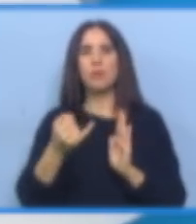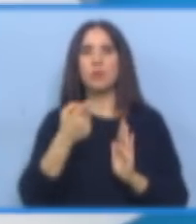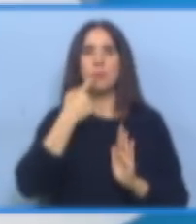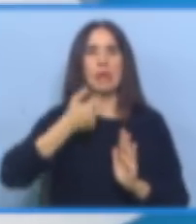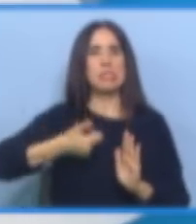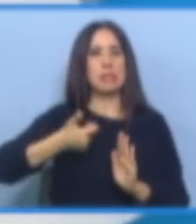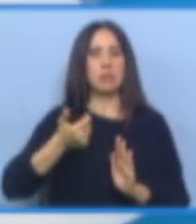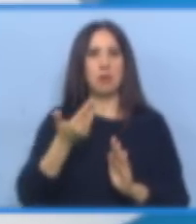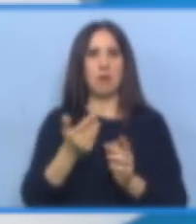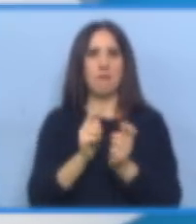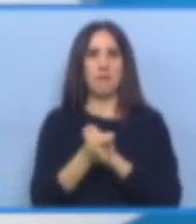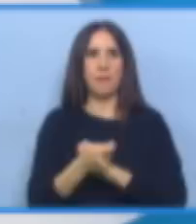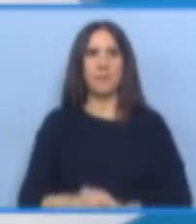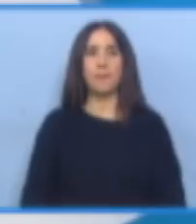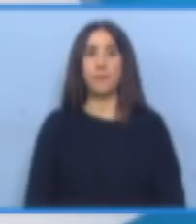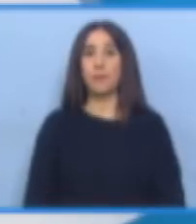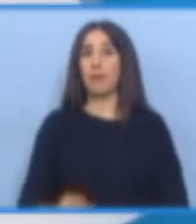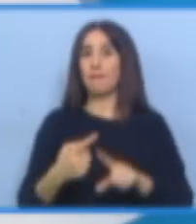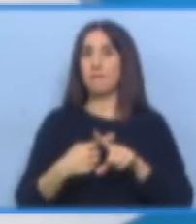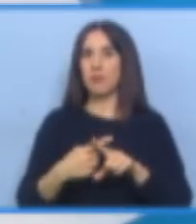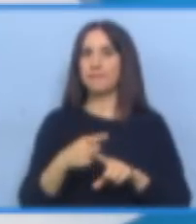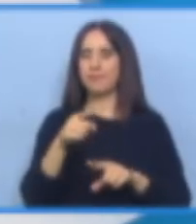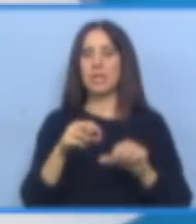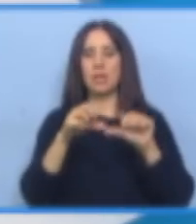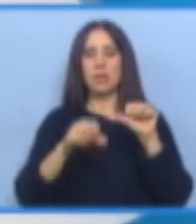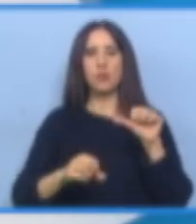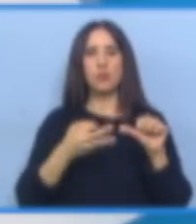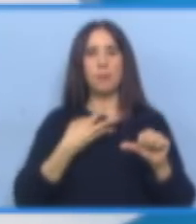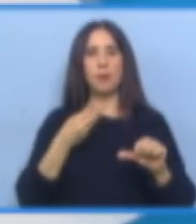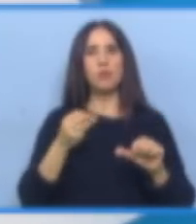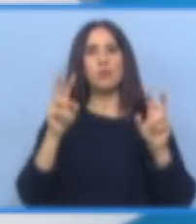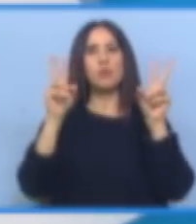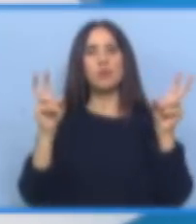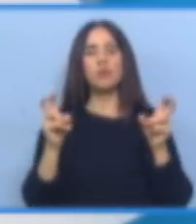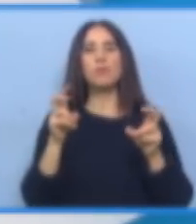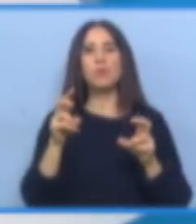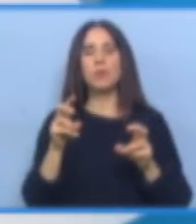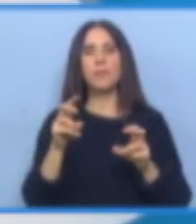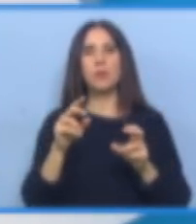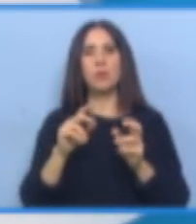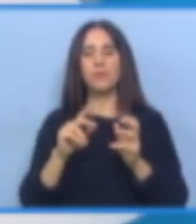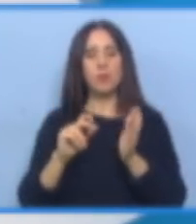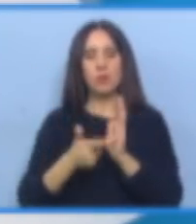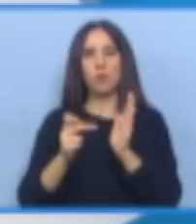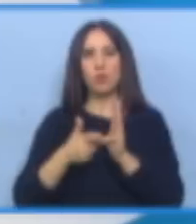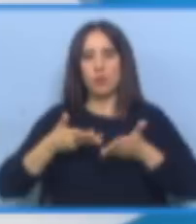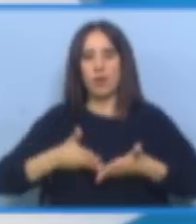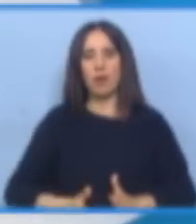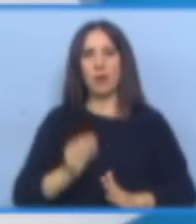muito interessante. Continuamos a ouvir o discurso de Pedro, a propósito na sequência da cura do coro de nascença, do coxo de